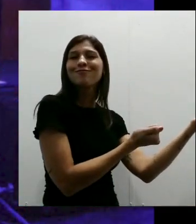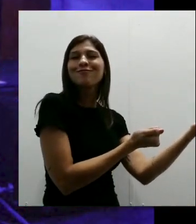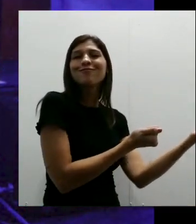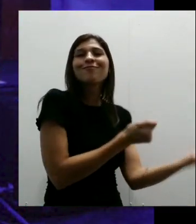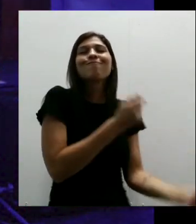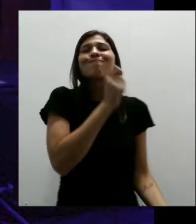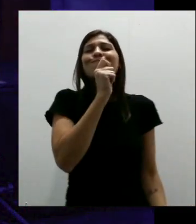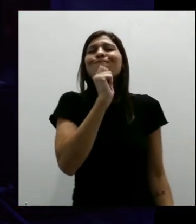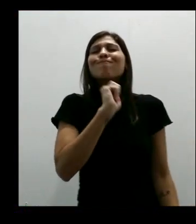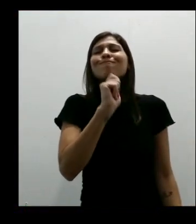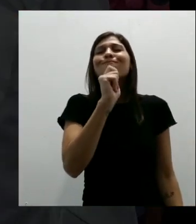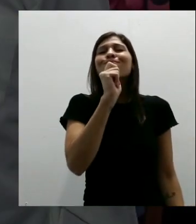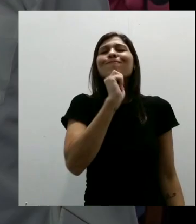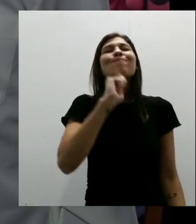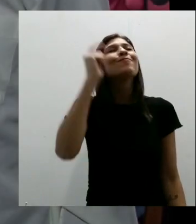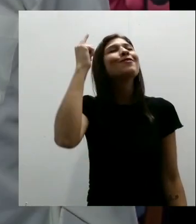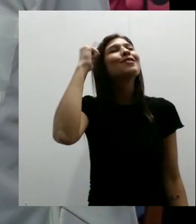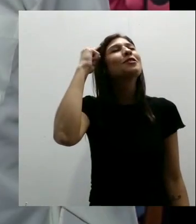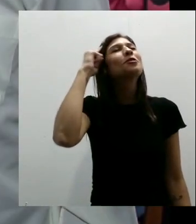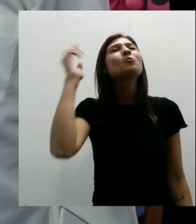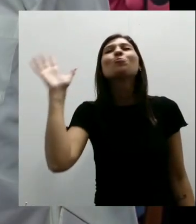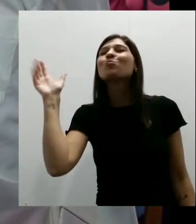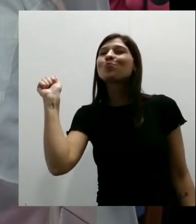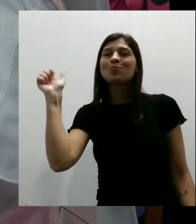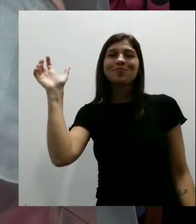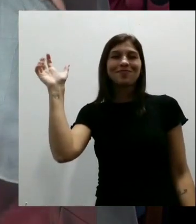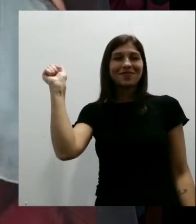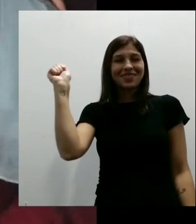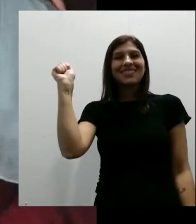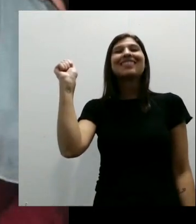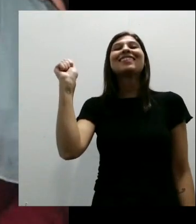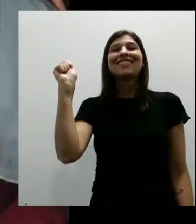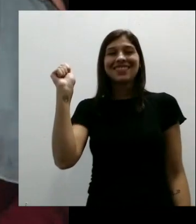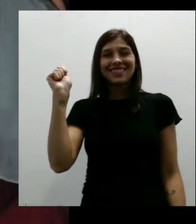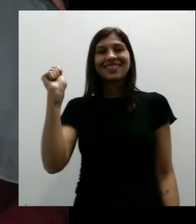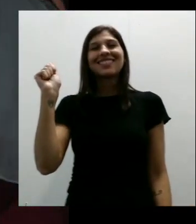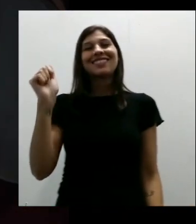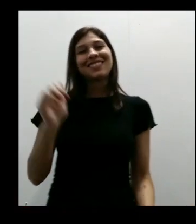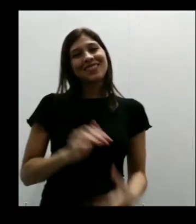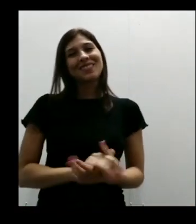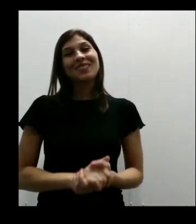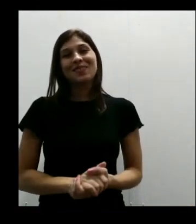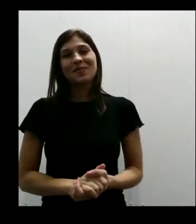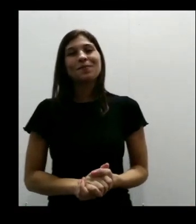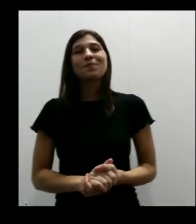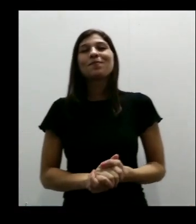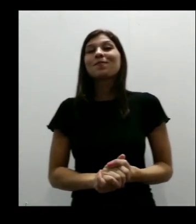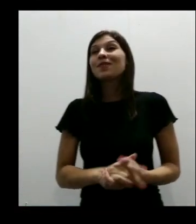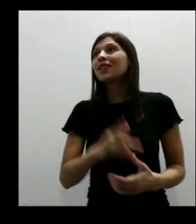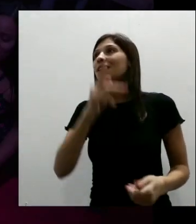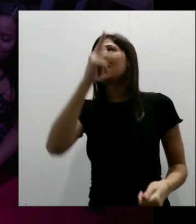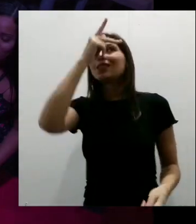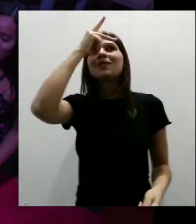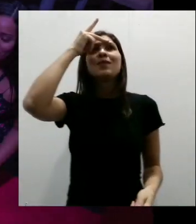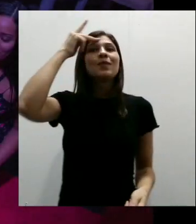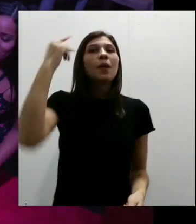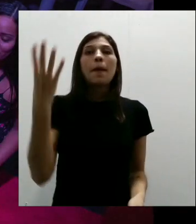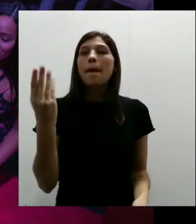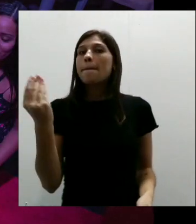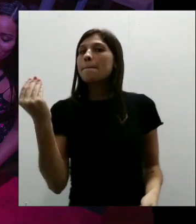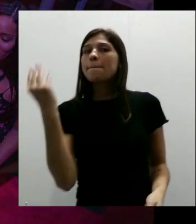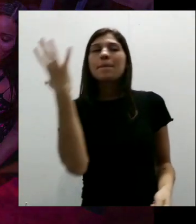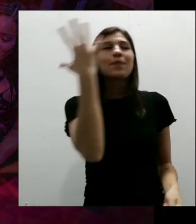do cabelo todo branquinho feito algodão. É cada gente bonita que vem aqui na